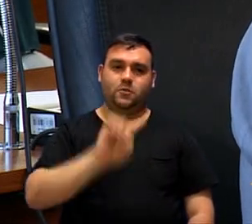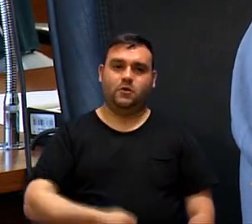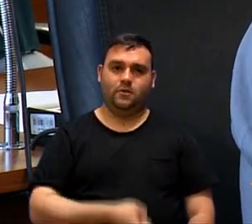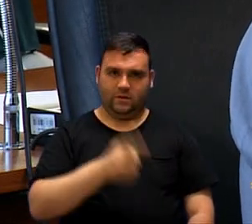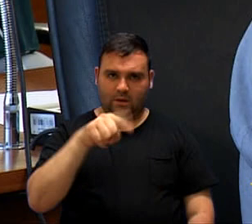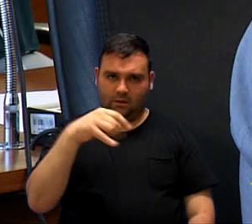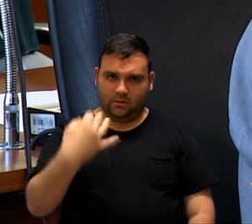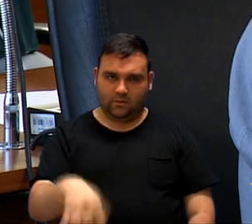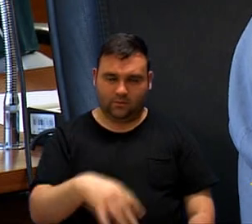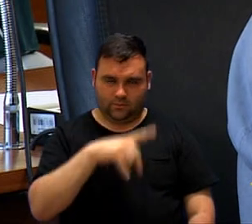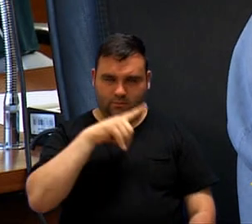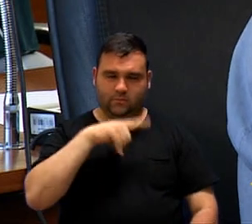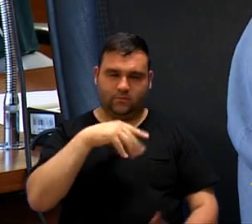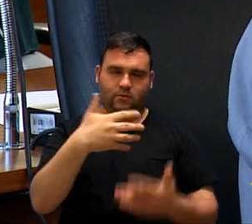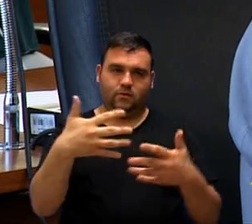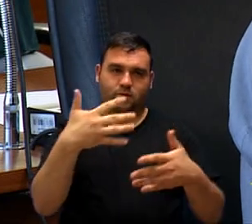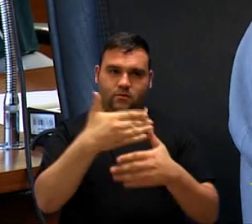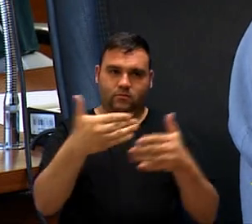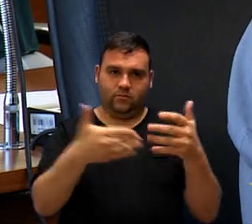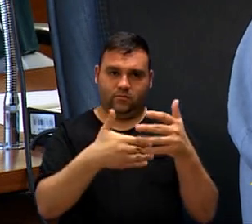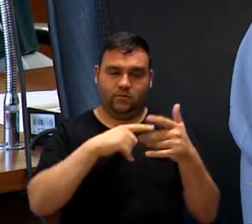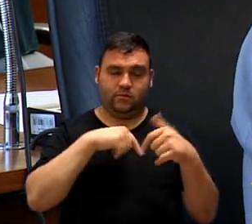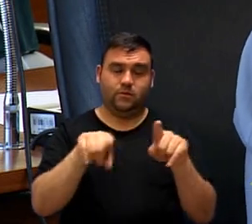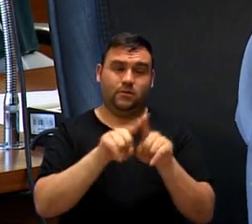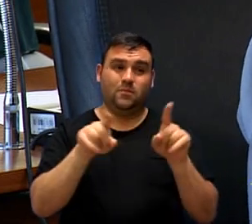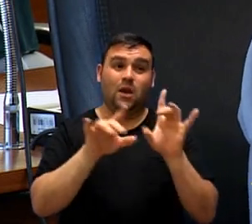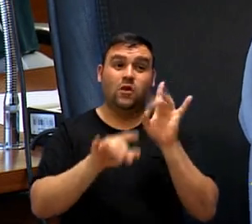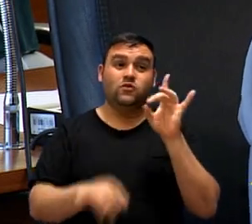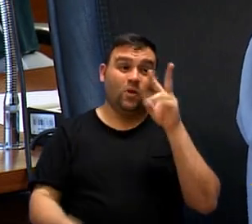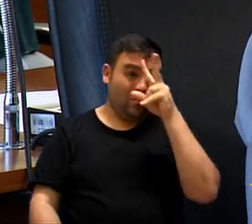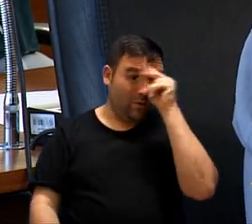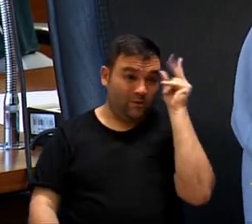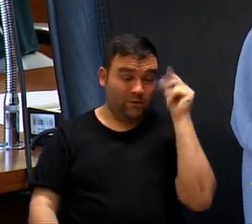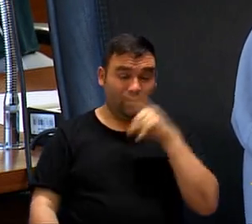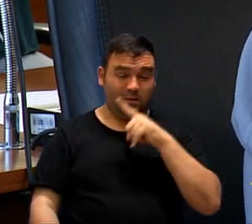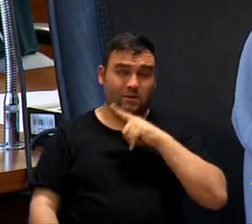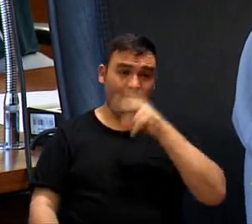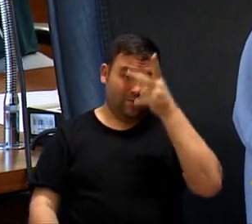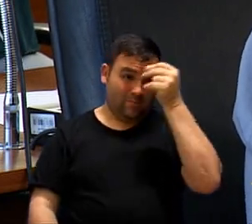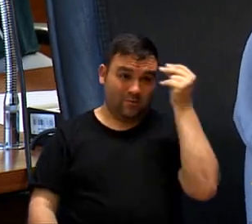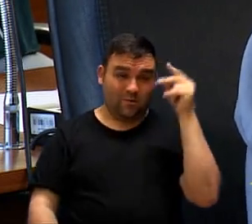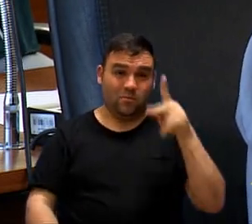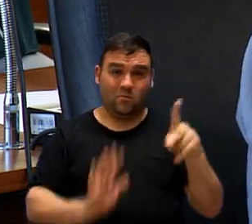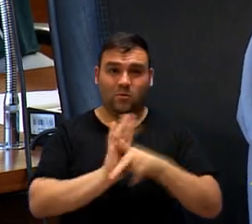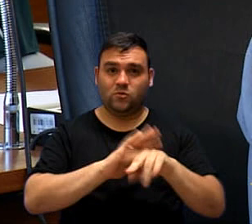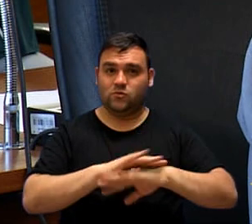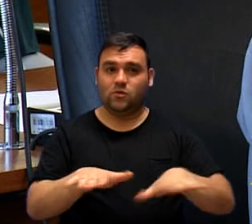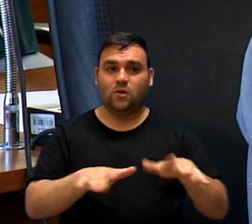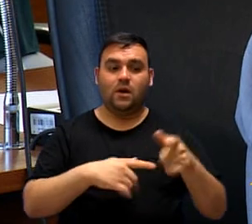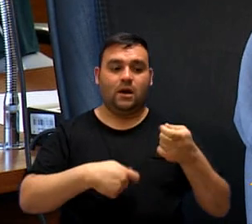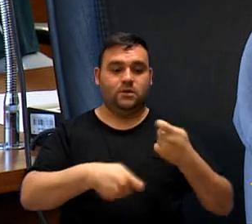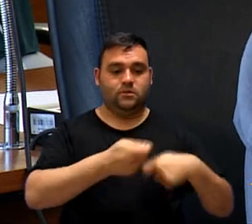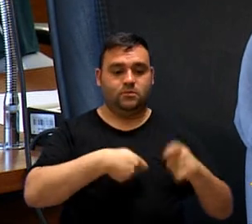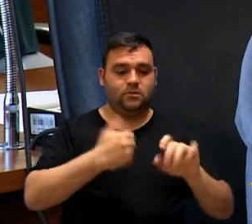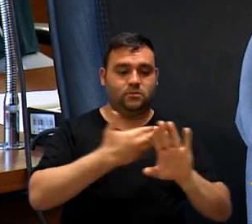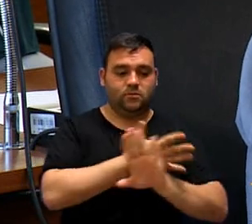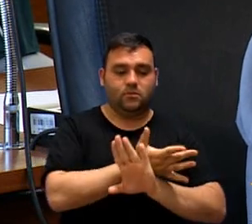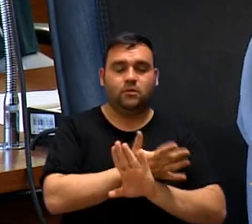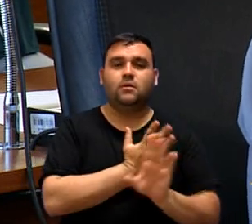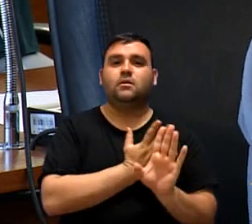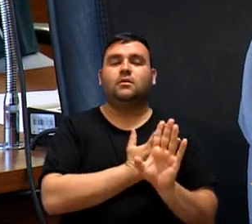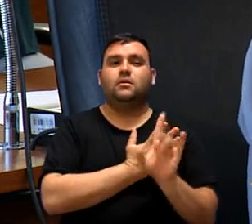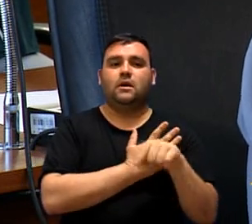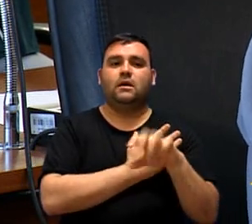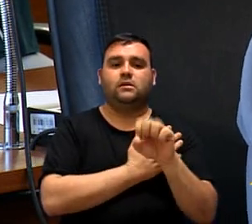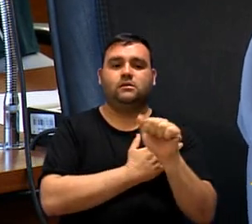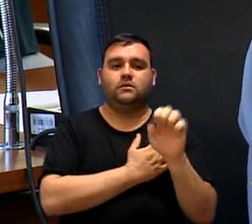49 milhões, é isso? Está aqui na tabela. 49 milhões é somente da prefeitura. Isso, da prefeitura. Daí nós vamos lá, administração indireta,